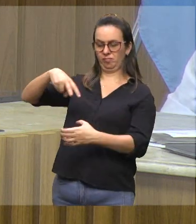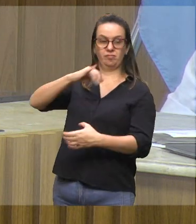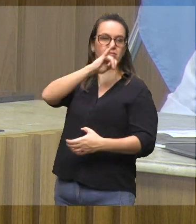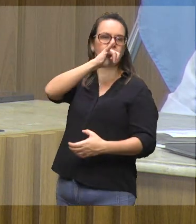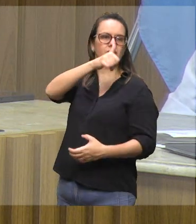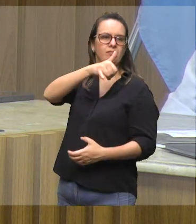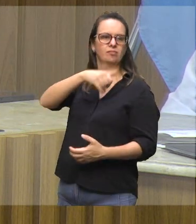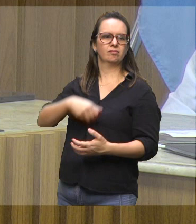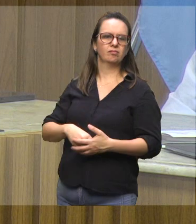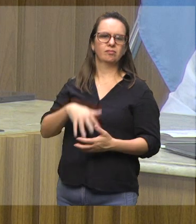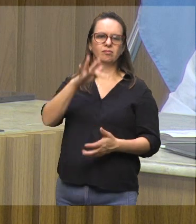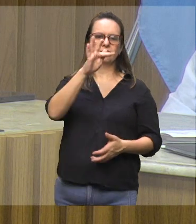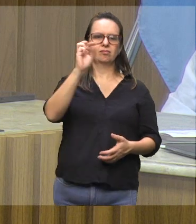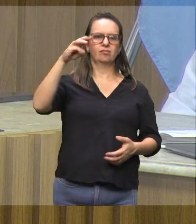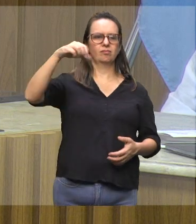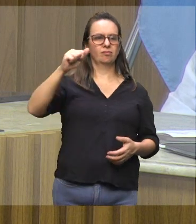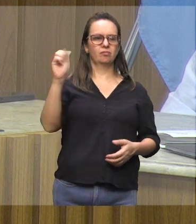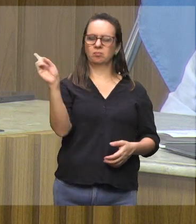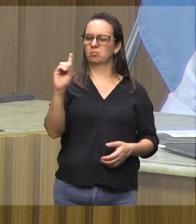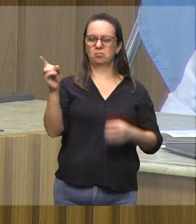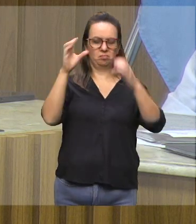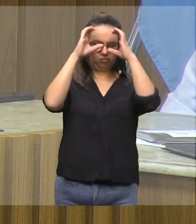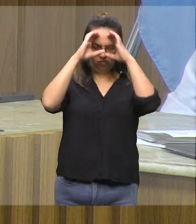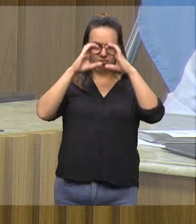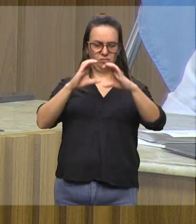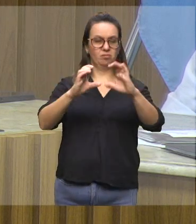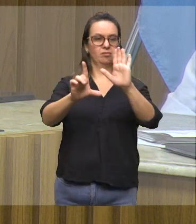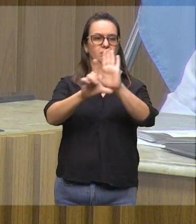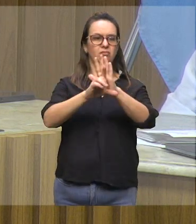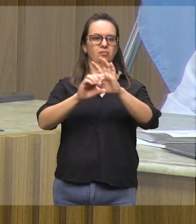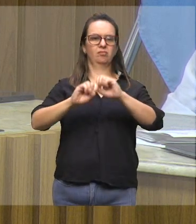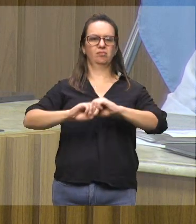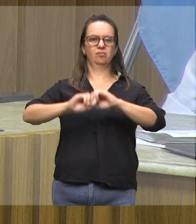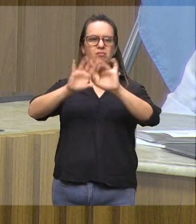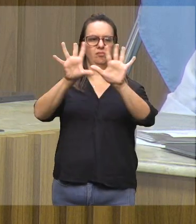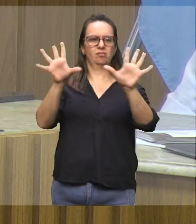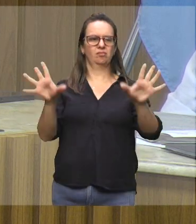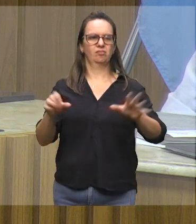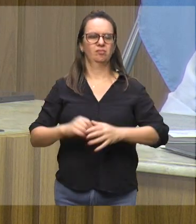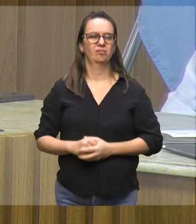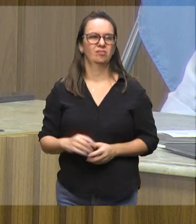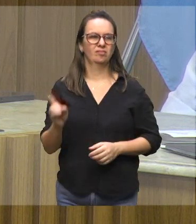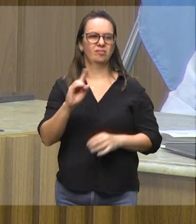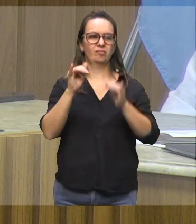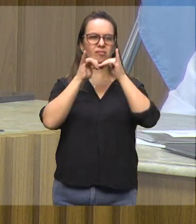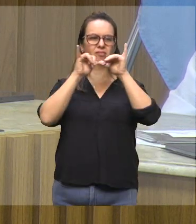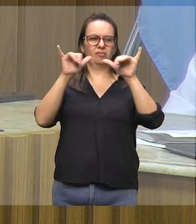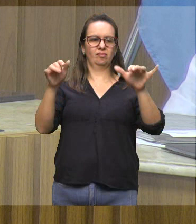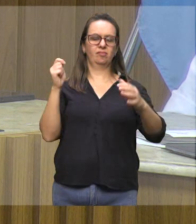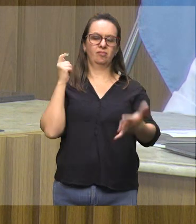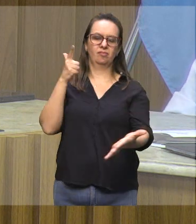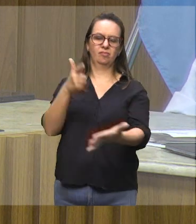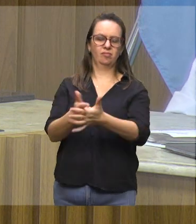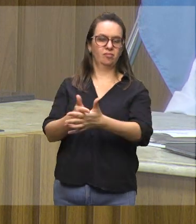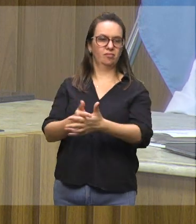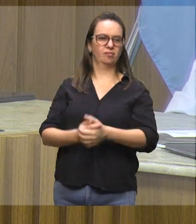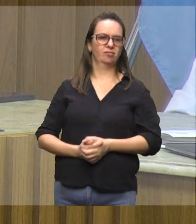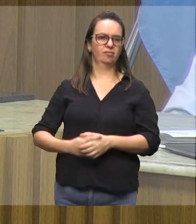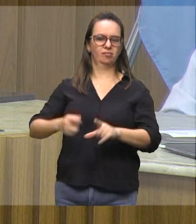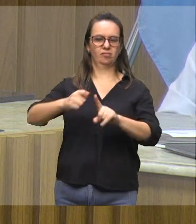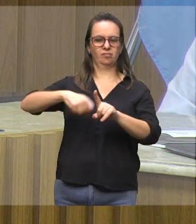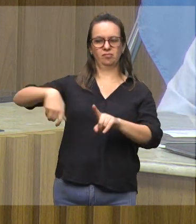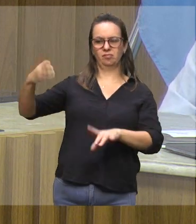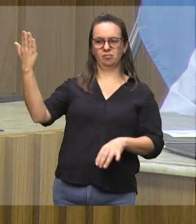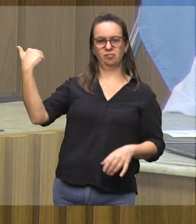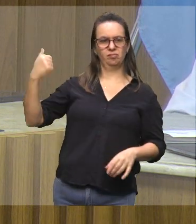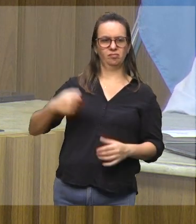vem descumprindo a lei da transparência. Porque até o momento não foi publicada a folha do mês passado. Quase um